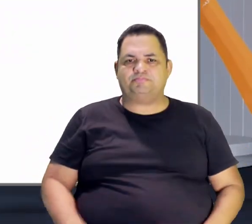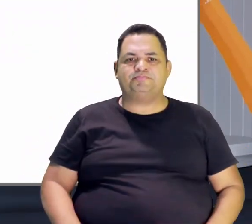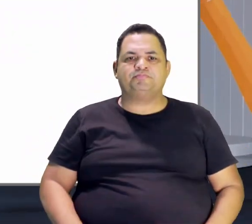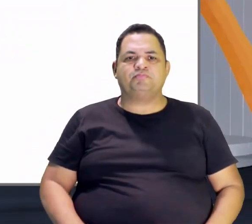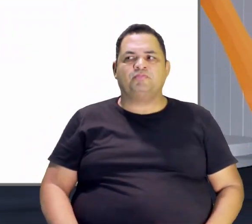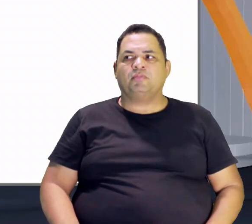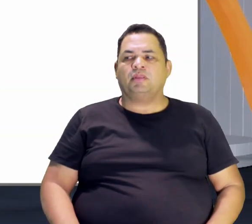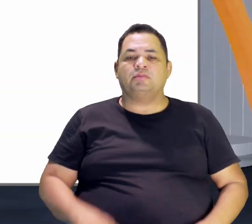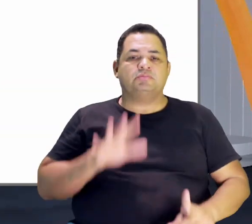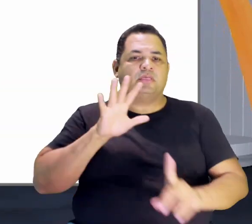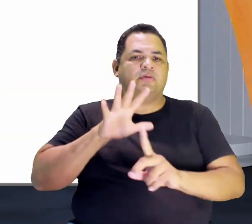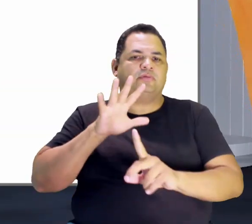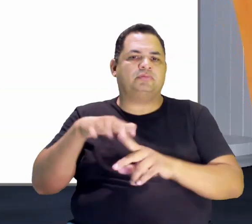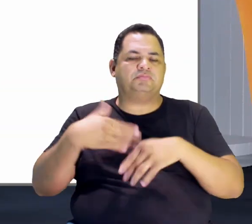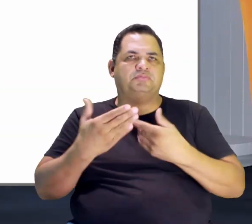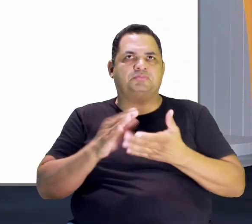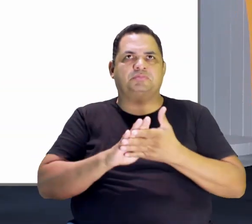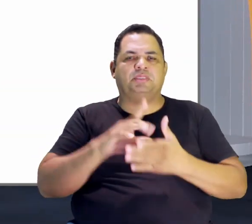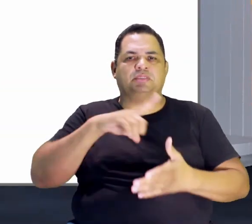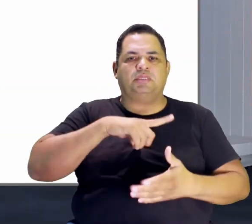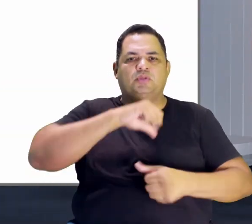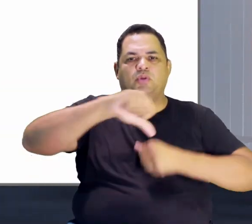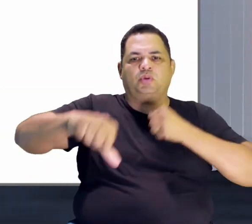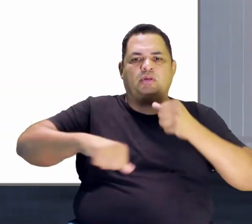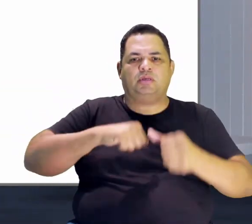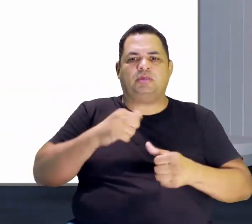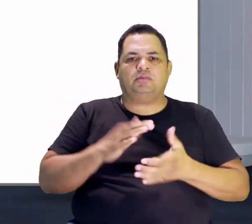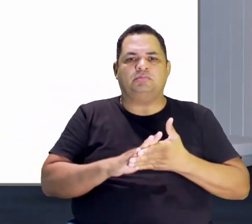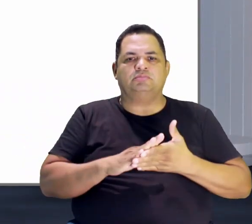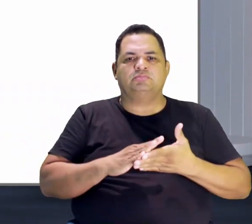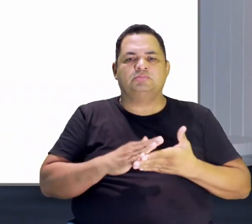atuando para ele modificar a direção. E como ele